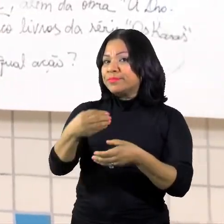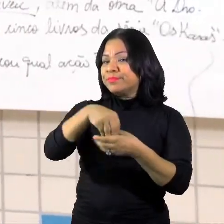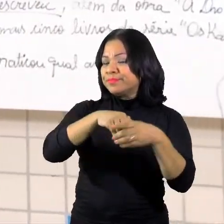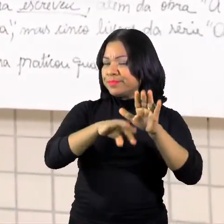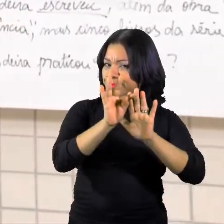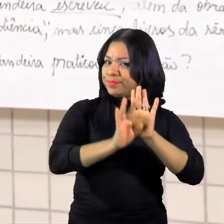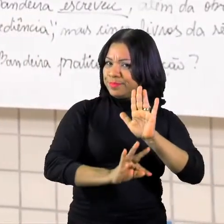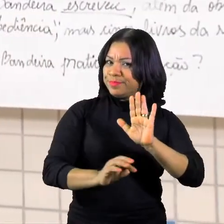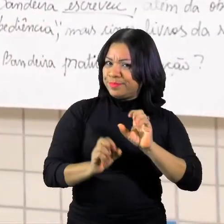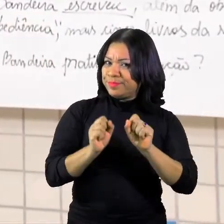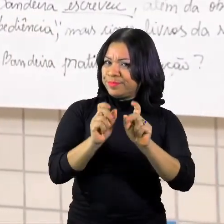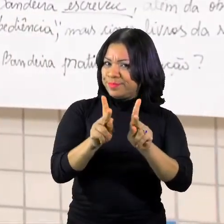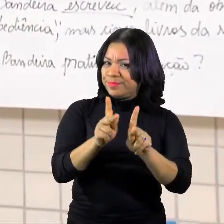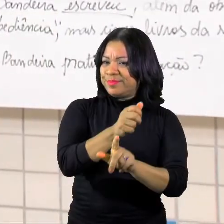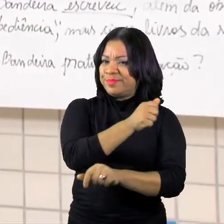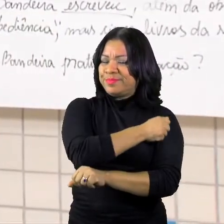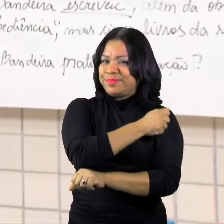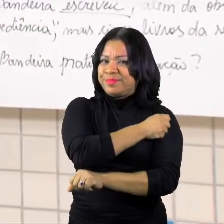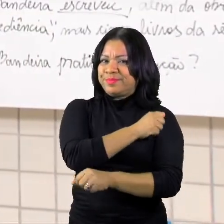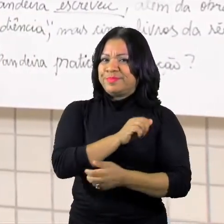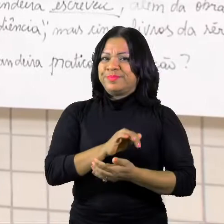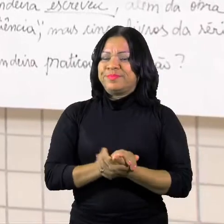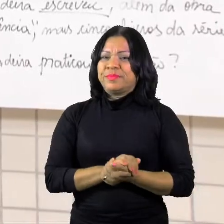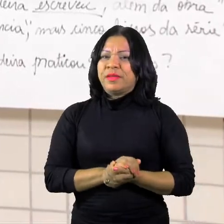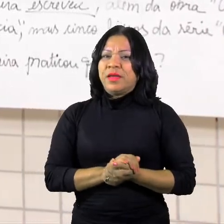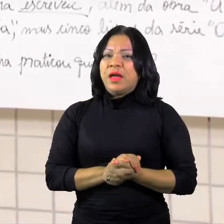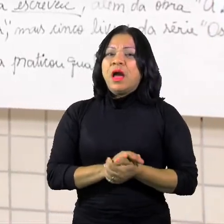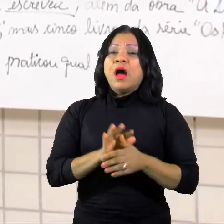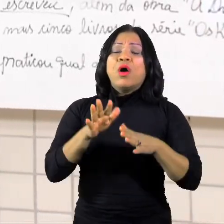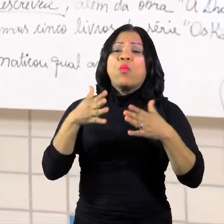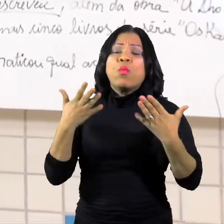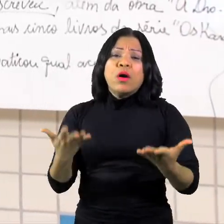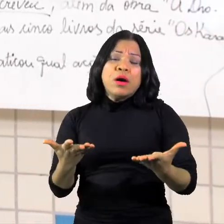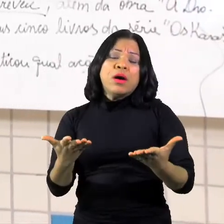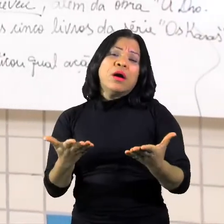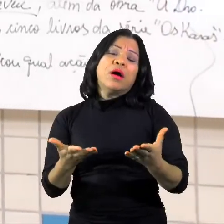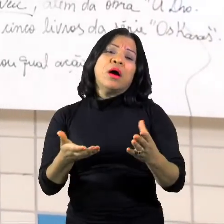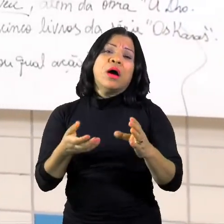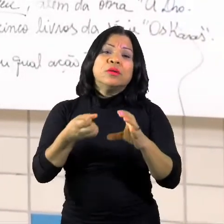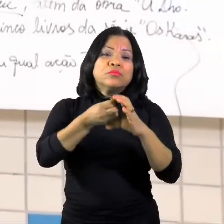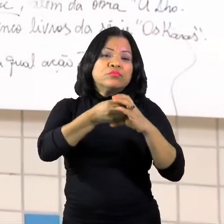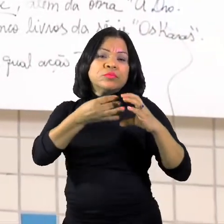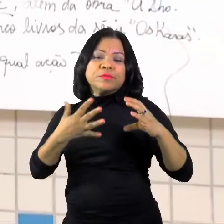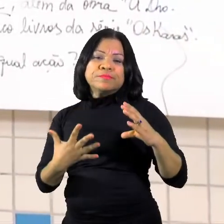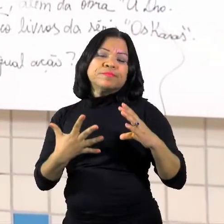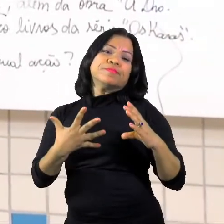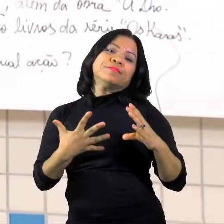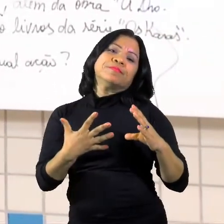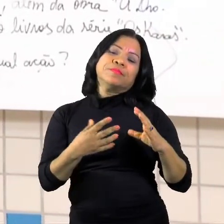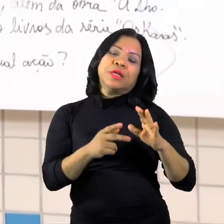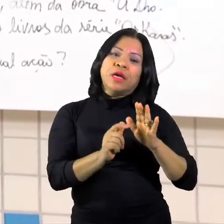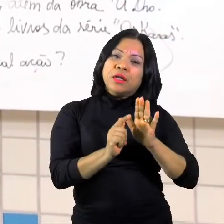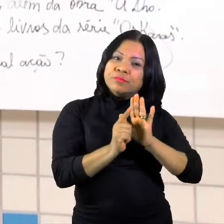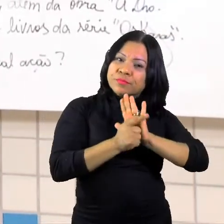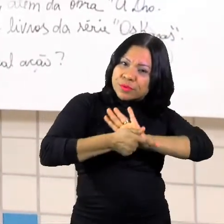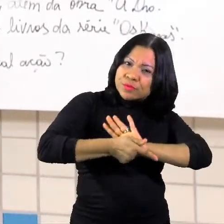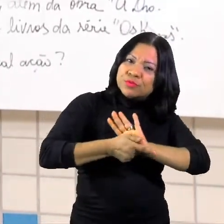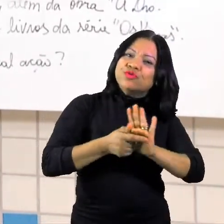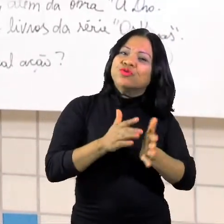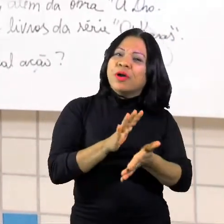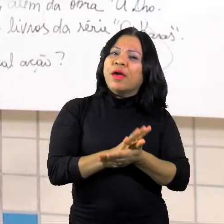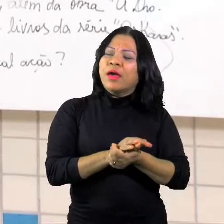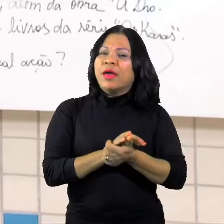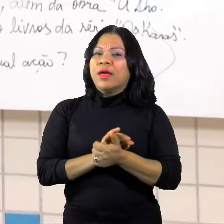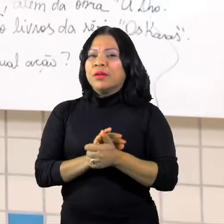Ok, alunos? Quanto às características do gênero, o texto de Thaisa Ferreira Dias, que foi que escreveu a resenha,